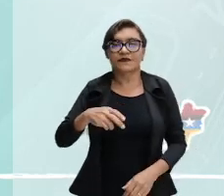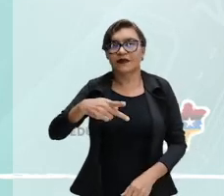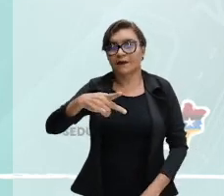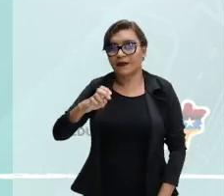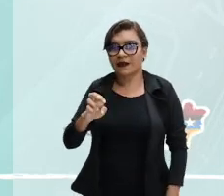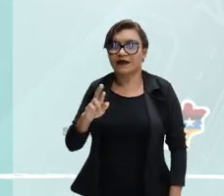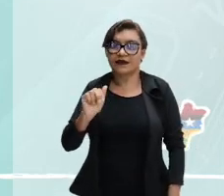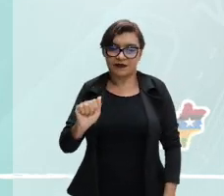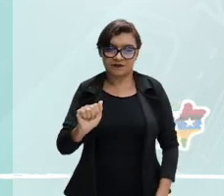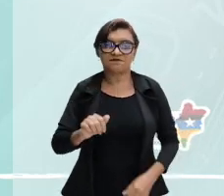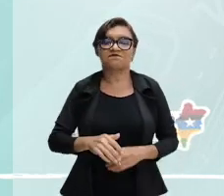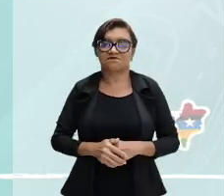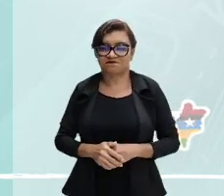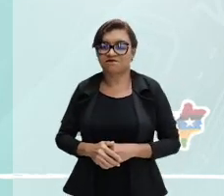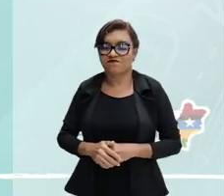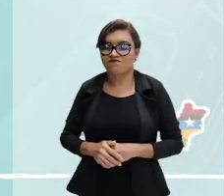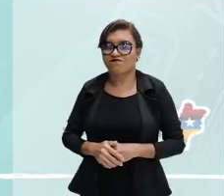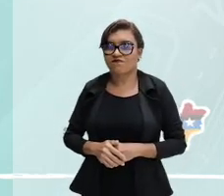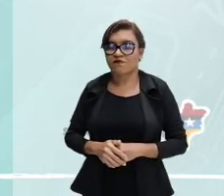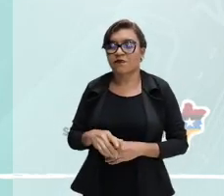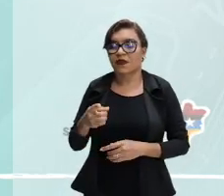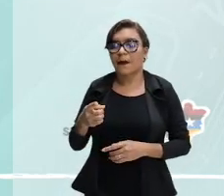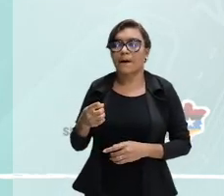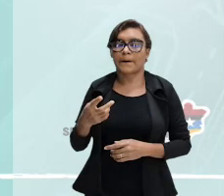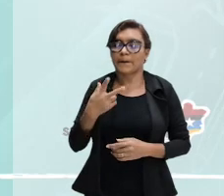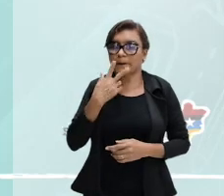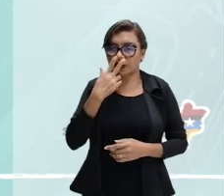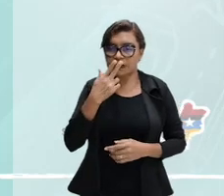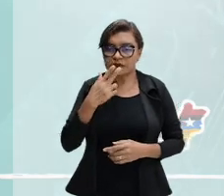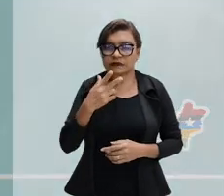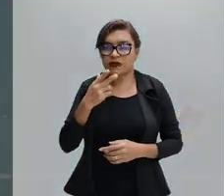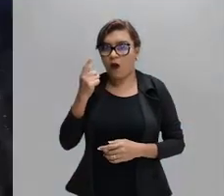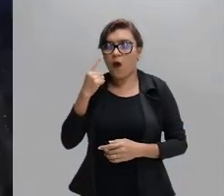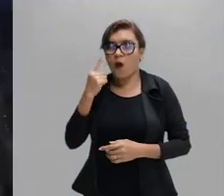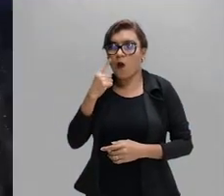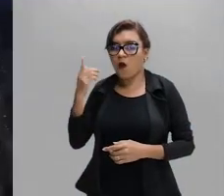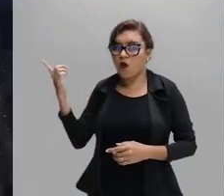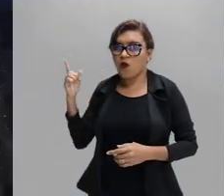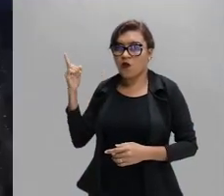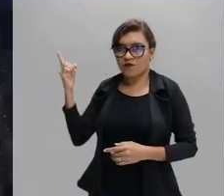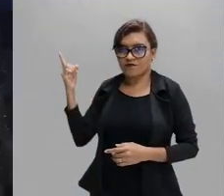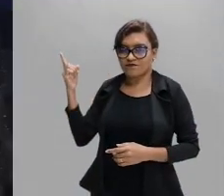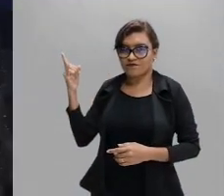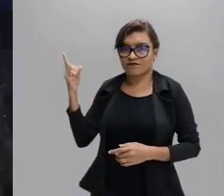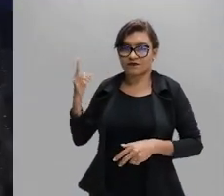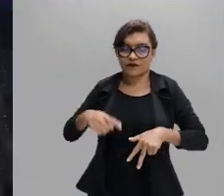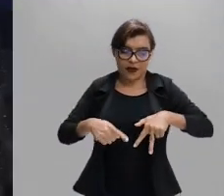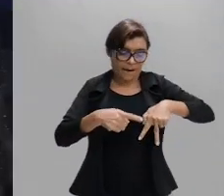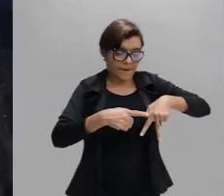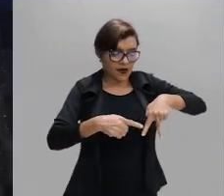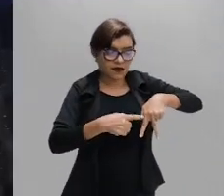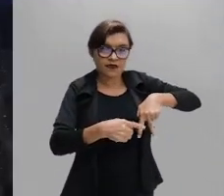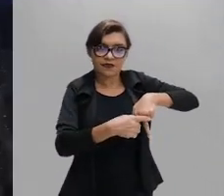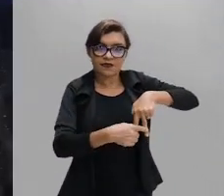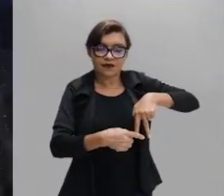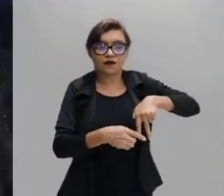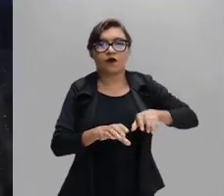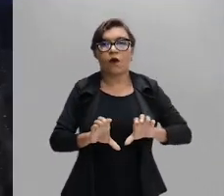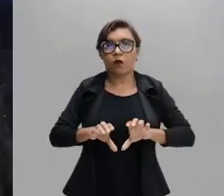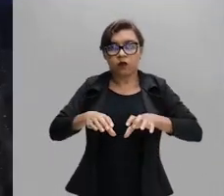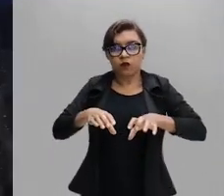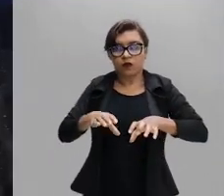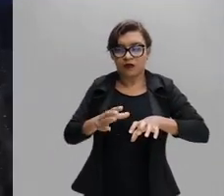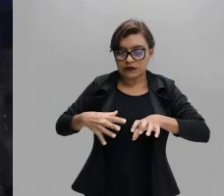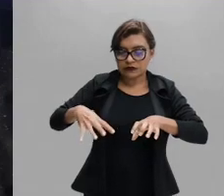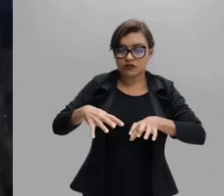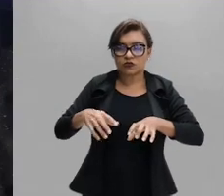obesidade ginoide. Percebam aqui, ó, tem mais a ver com o quadril, com os membros, com as pernas, essa região do glúteo. Isso